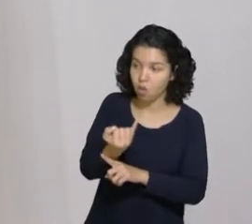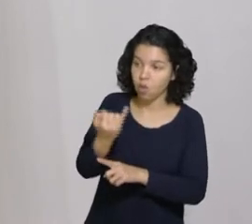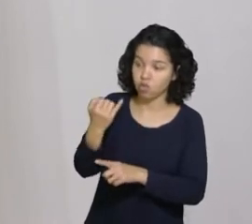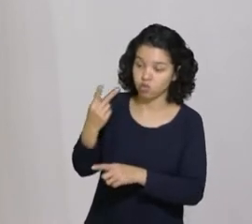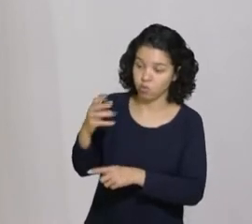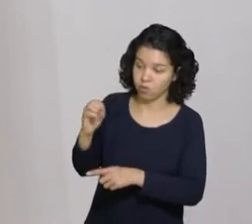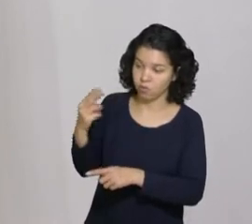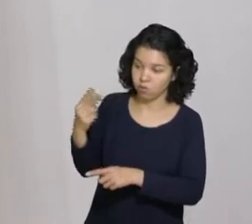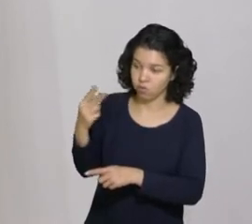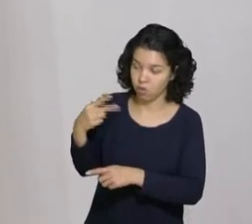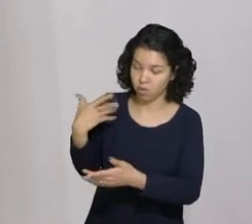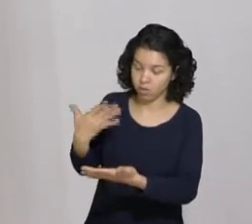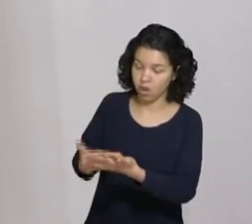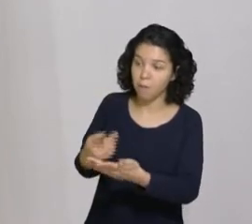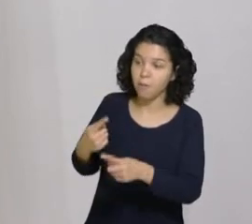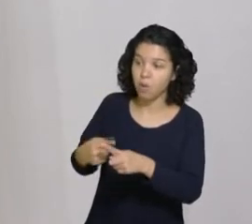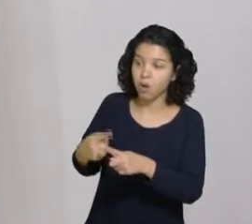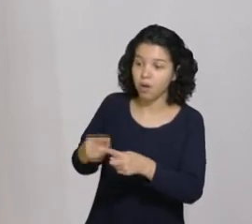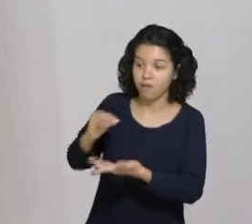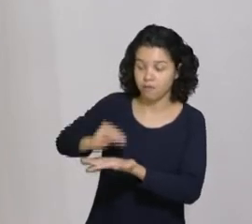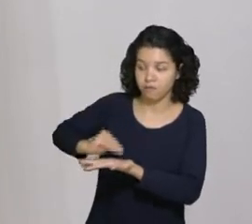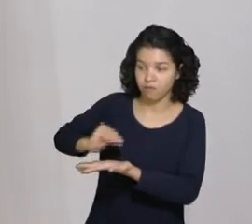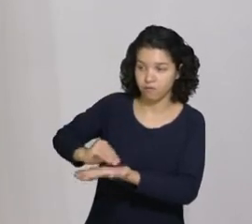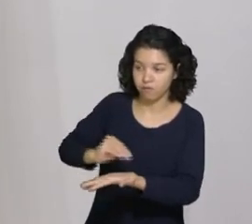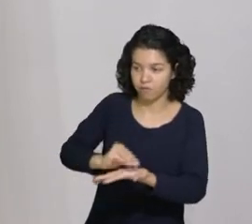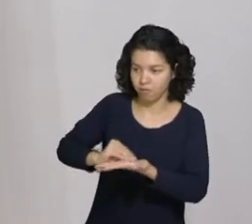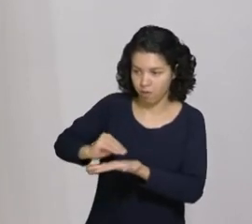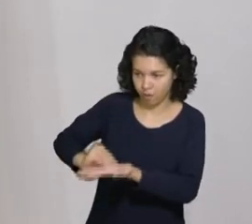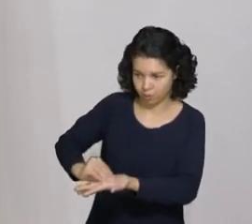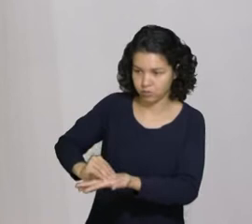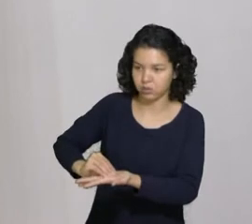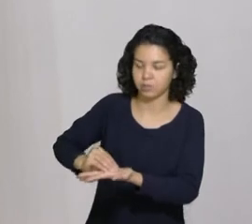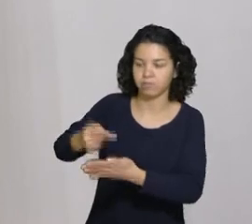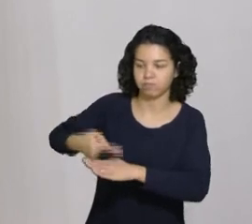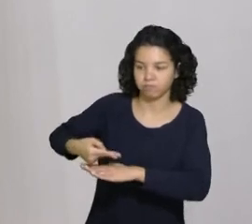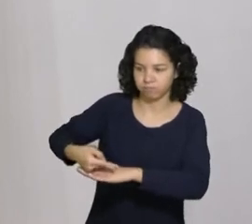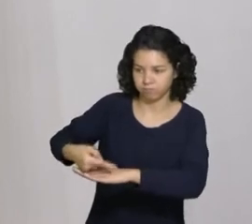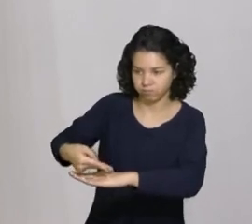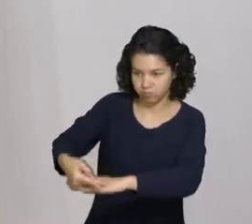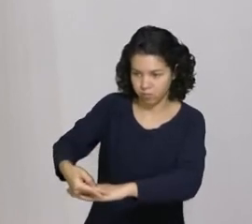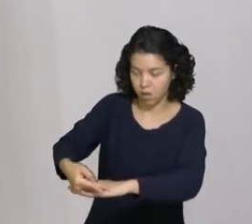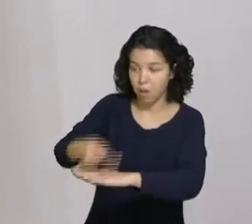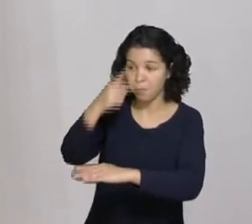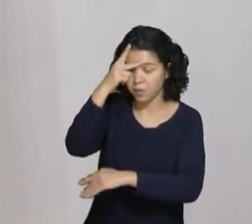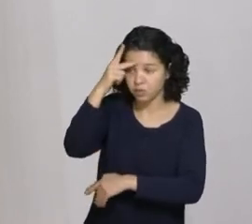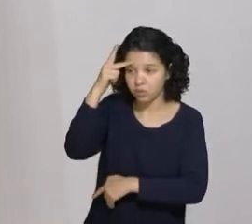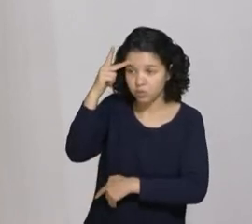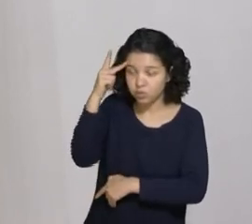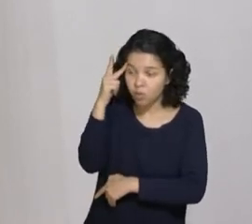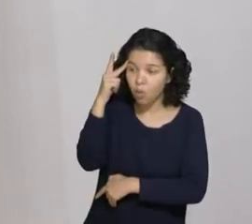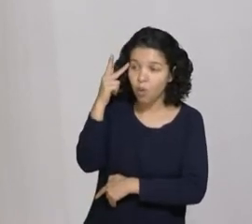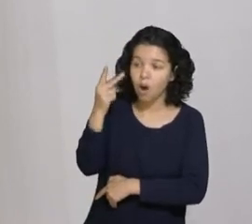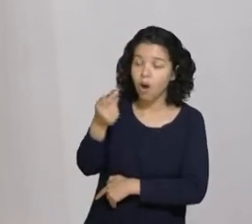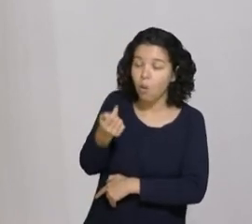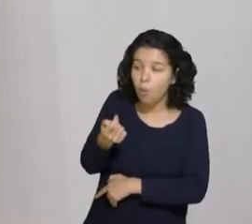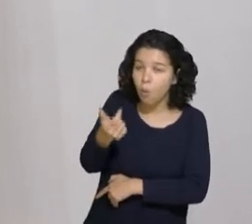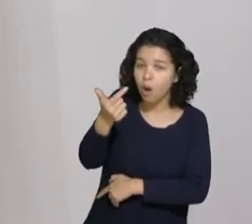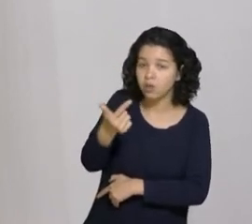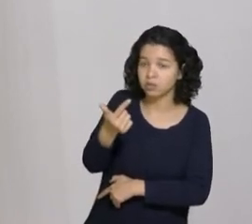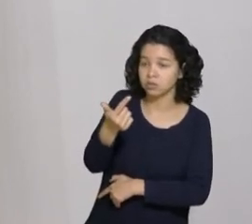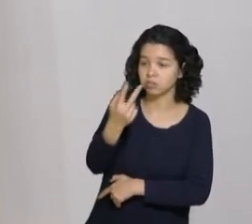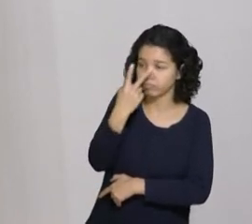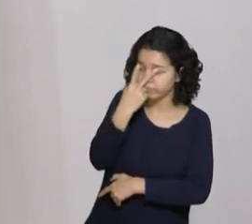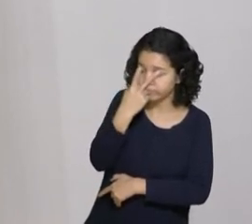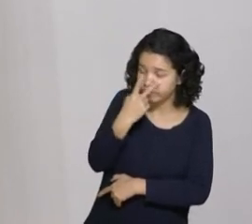de lentes é um verdadeiro descaso pessoas à beira da cegueira e após anos de espera pela cirurgia